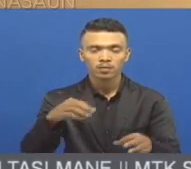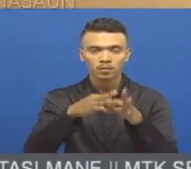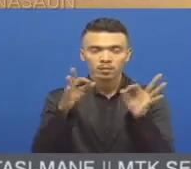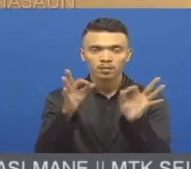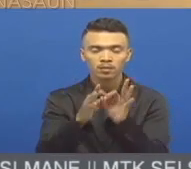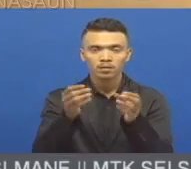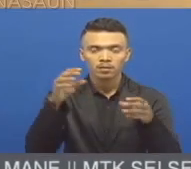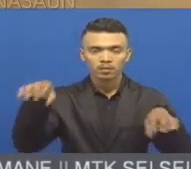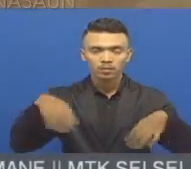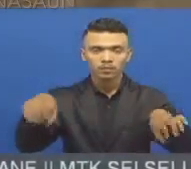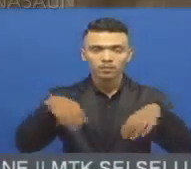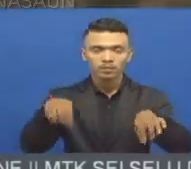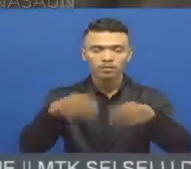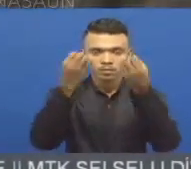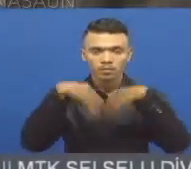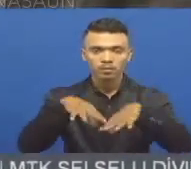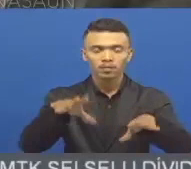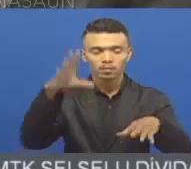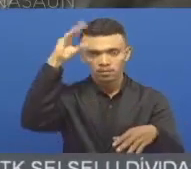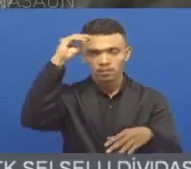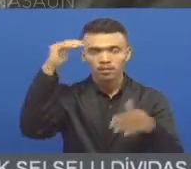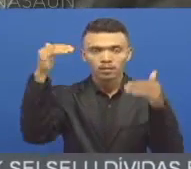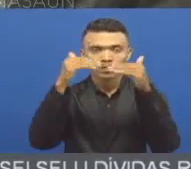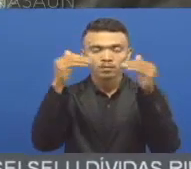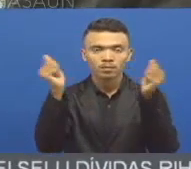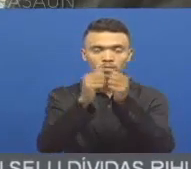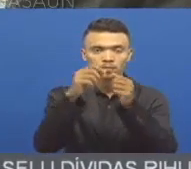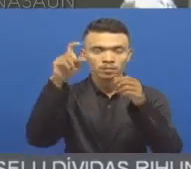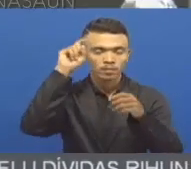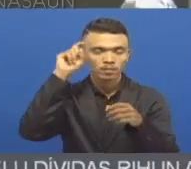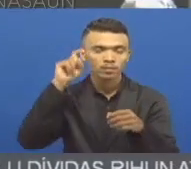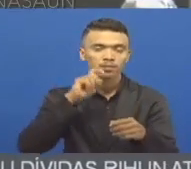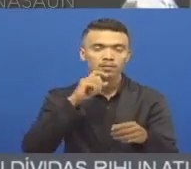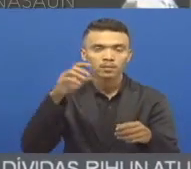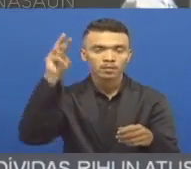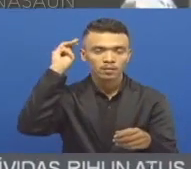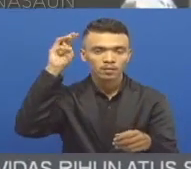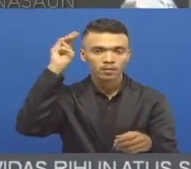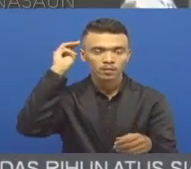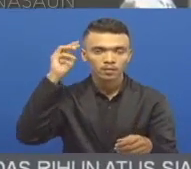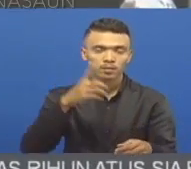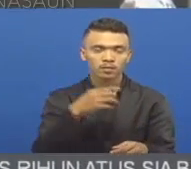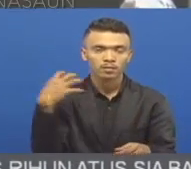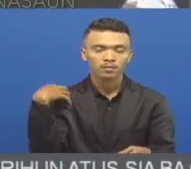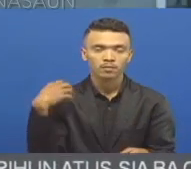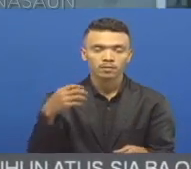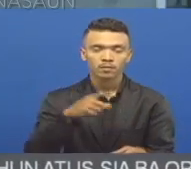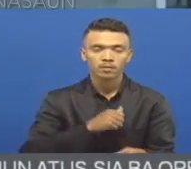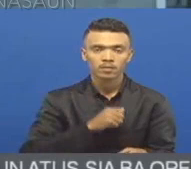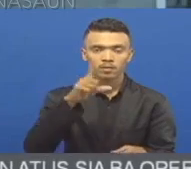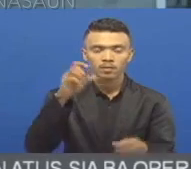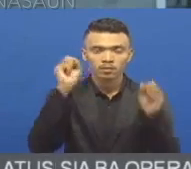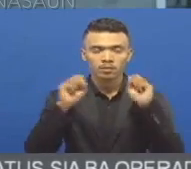Simane. A Fonha lá, o senhor mudou o primeiro-ministro, que irá assinar na Guzmão e edifício, o Ministério de Finanças, Itara Clarandili, sábado, né?